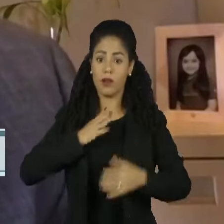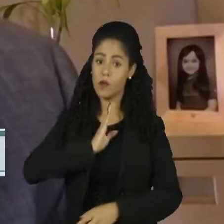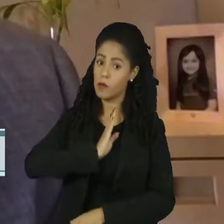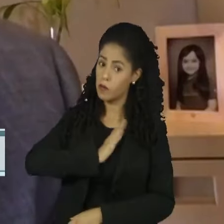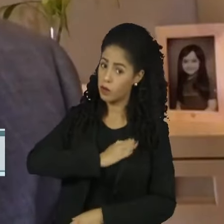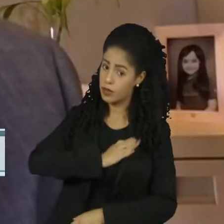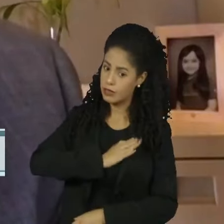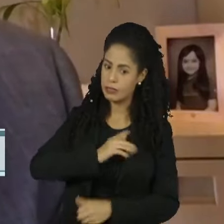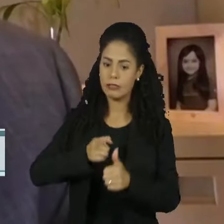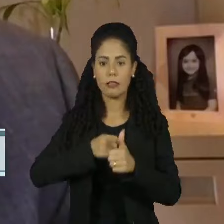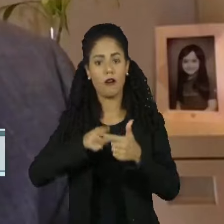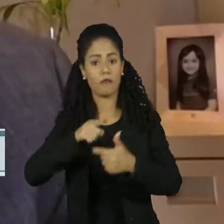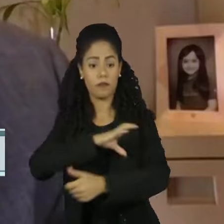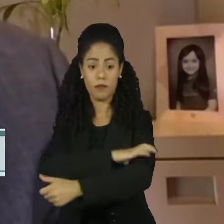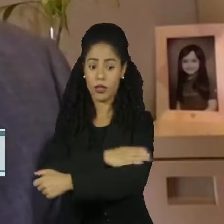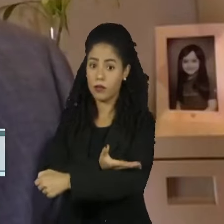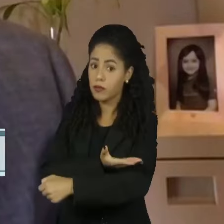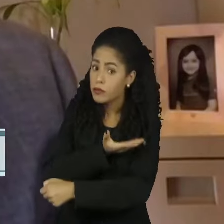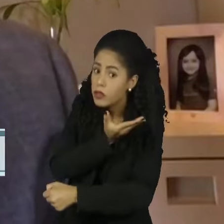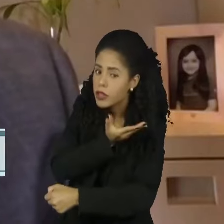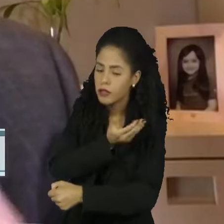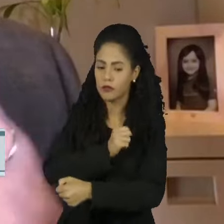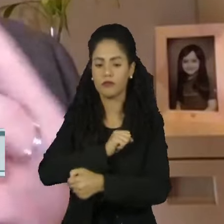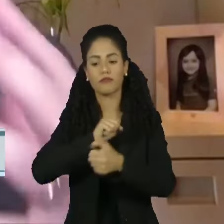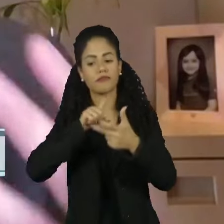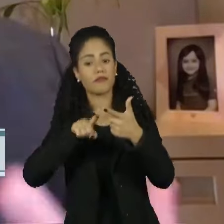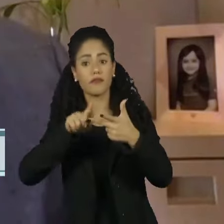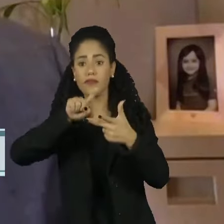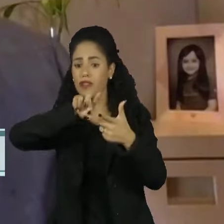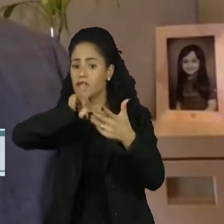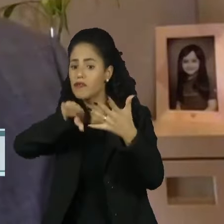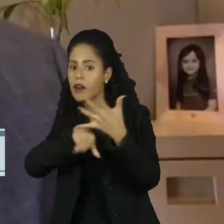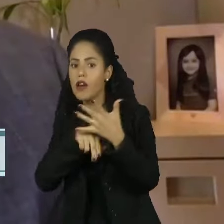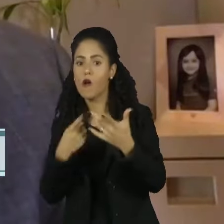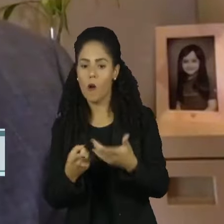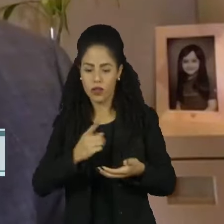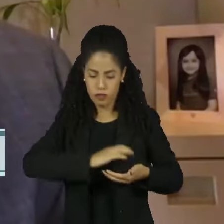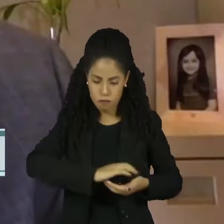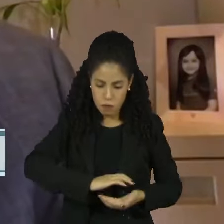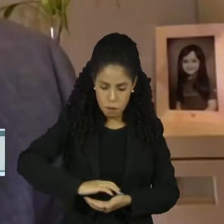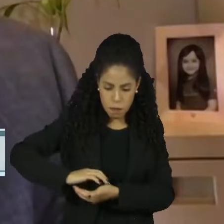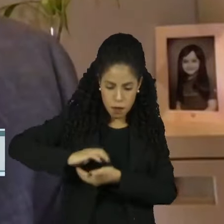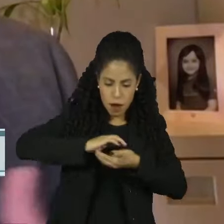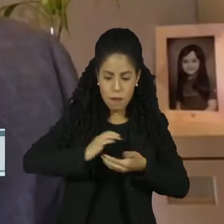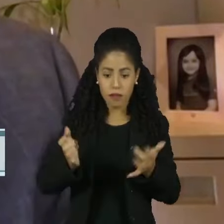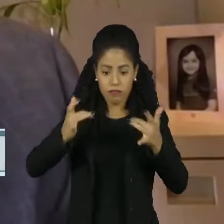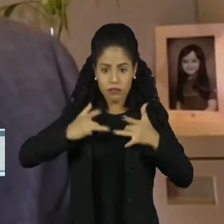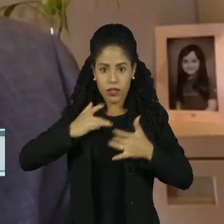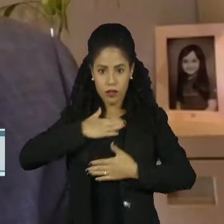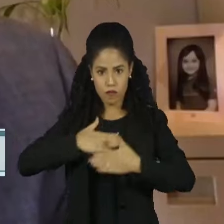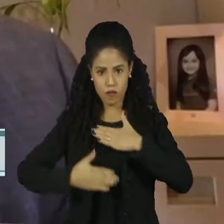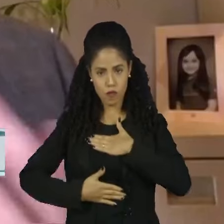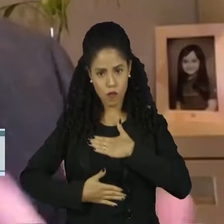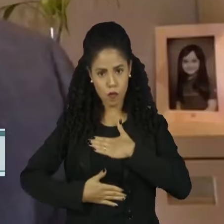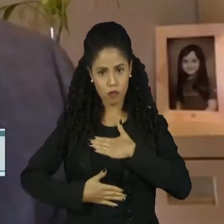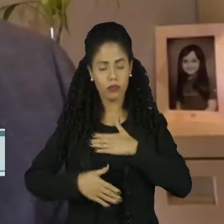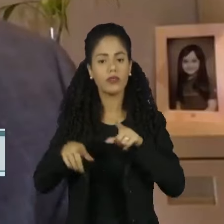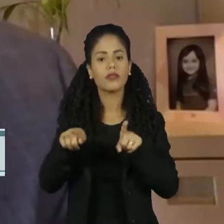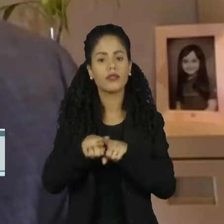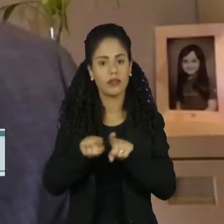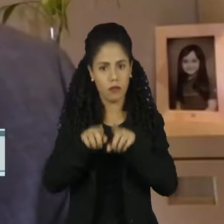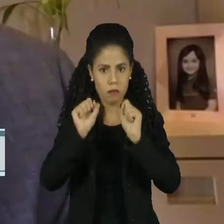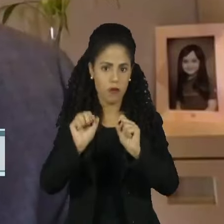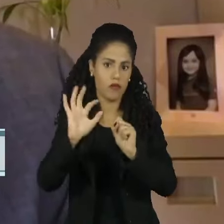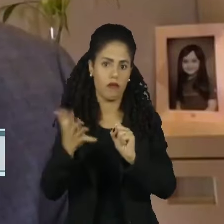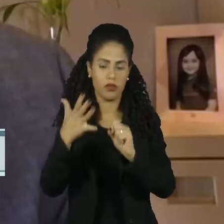coração, para a pressão arterial, para todos os outros órgãos do corpo. Então você tem um efeito também